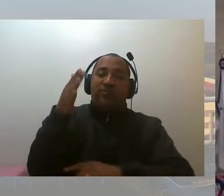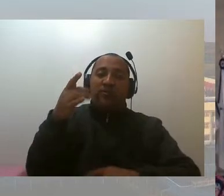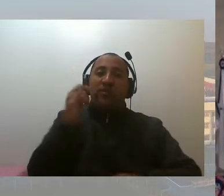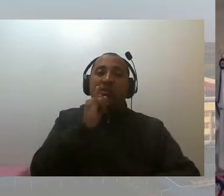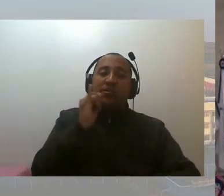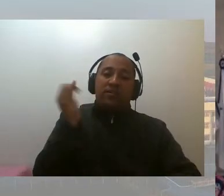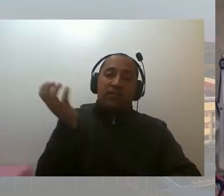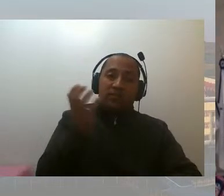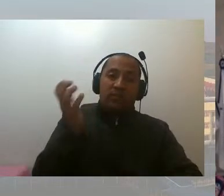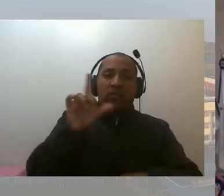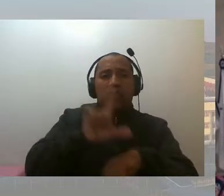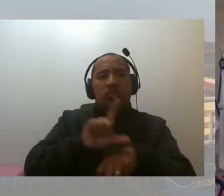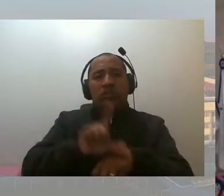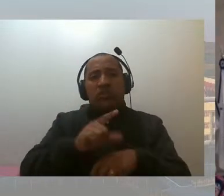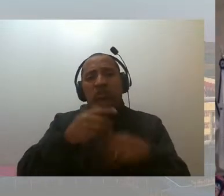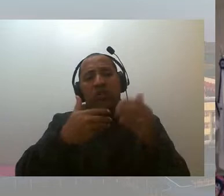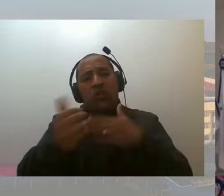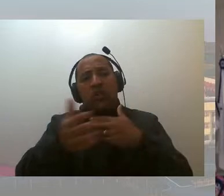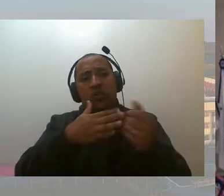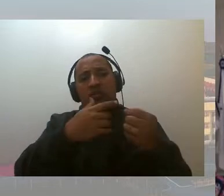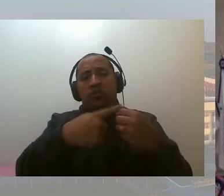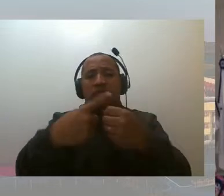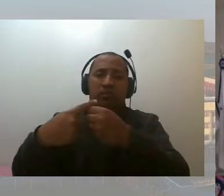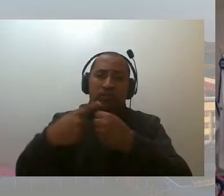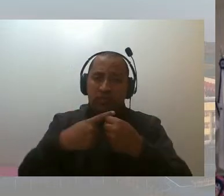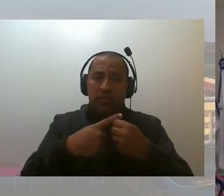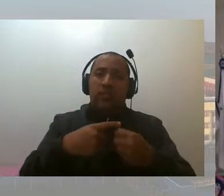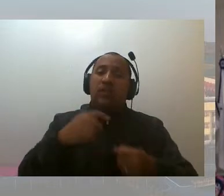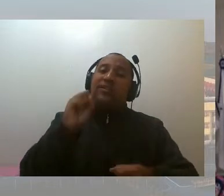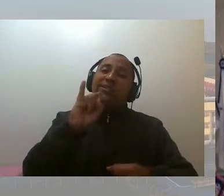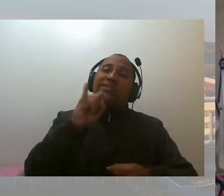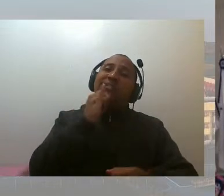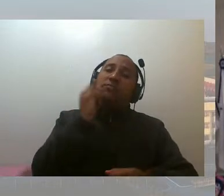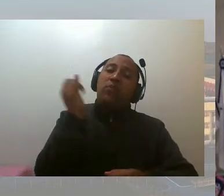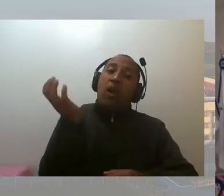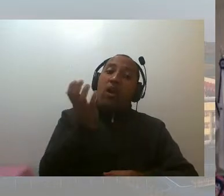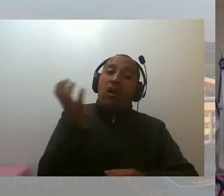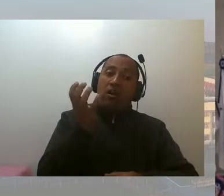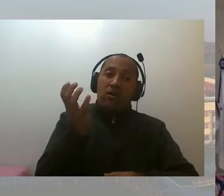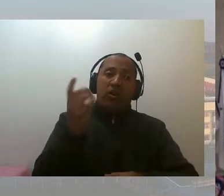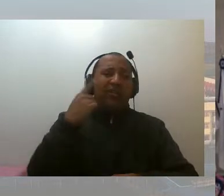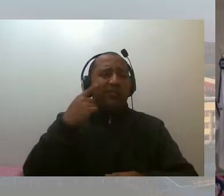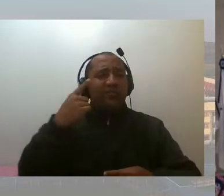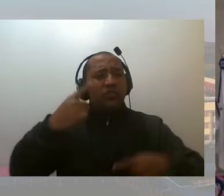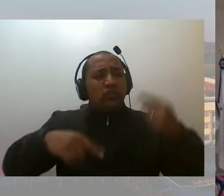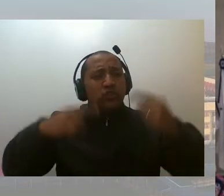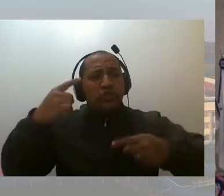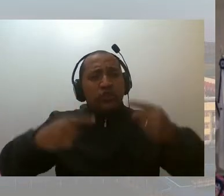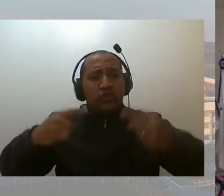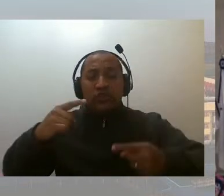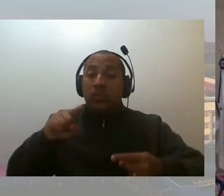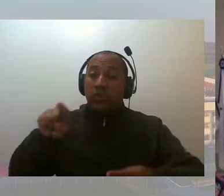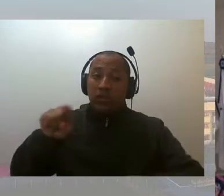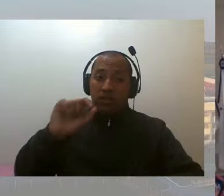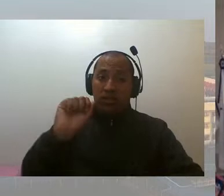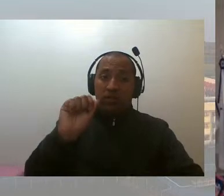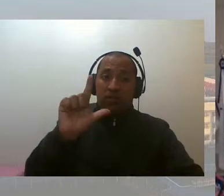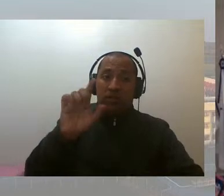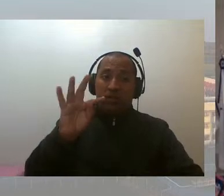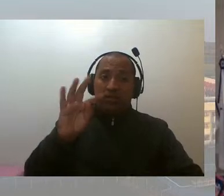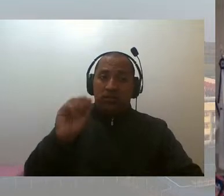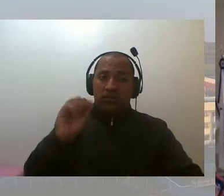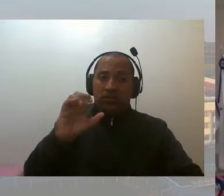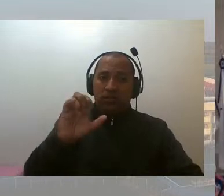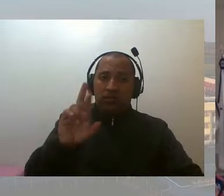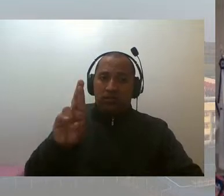em Caçapava, ou Santana do Livramento, ou qualquer sede. Então, mesmo que seja em Caçapava, que a gente consiga discutir maneiras, como o professor Altacir trouxe, e